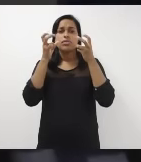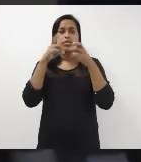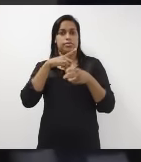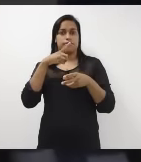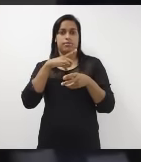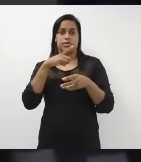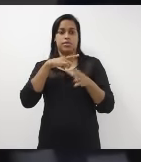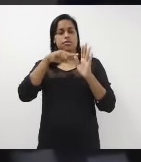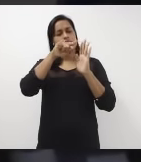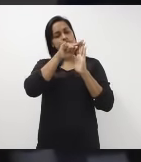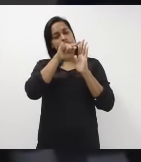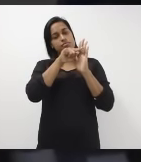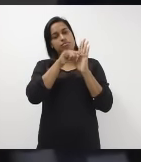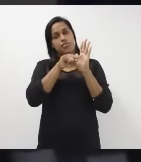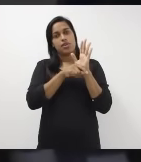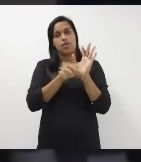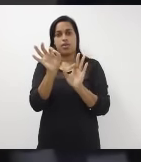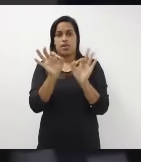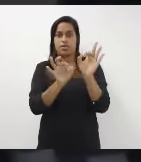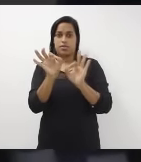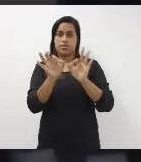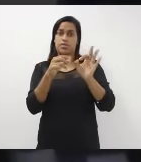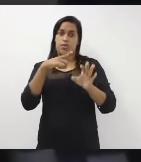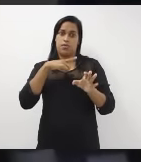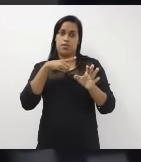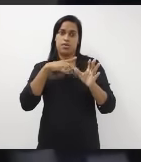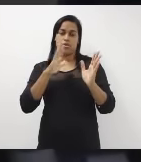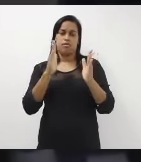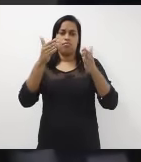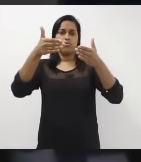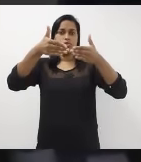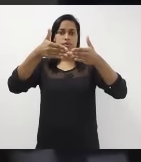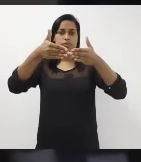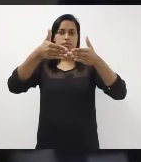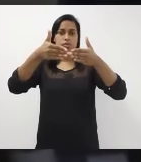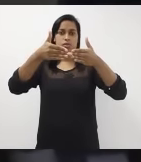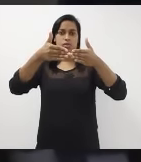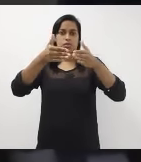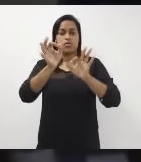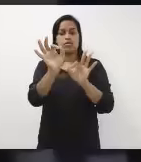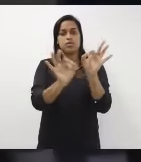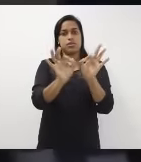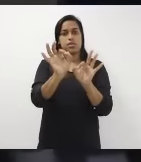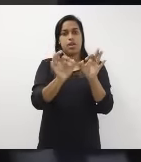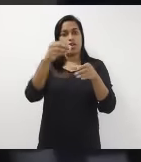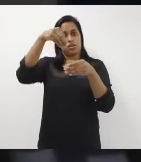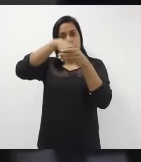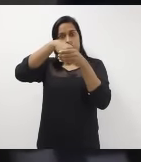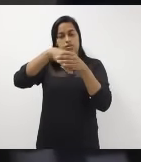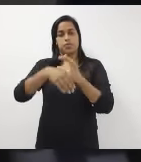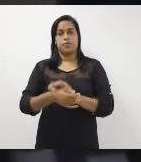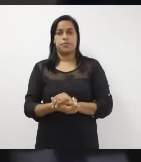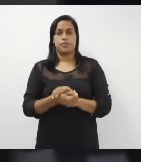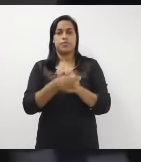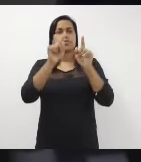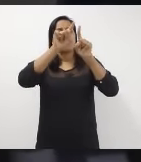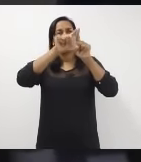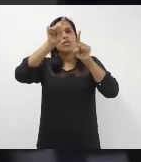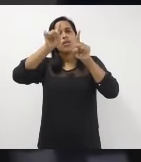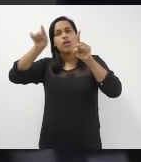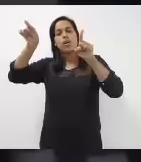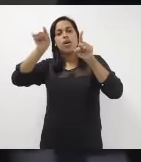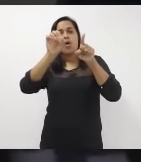tem um plano cartesiano, certo? Onde vai ter o eixo das ordenadas e das abscissas. No eixo da